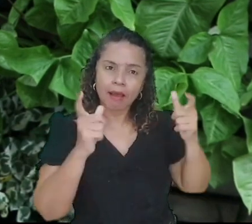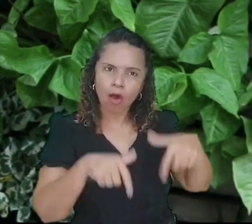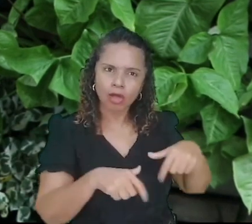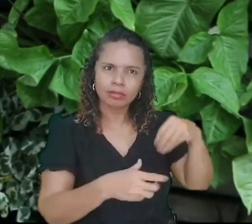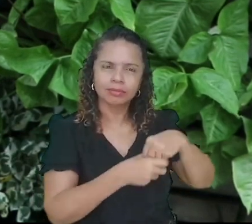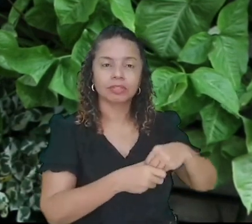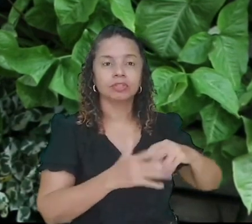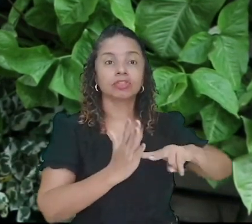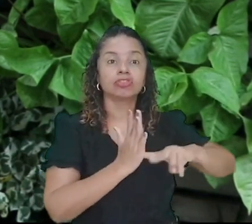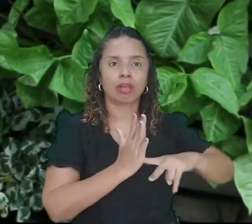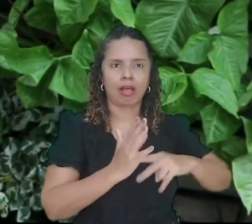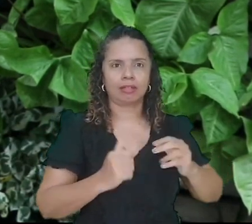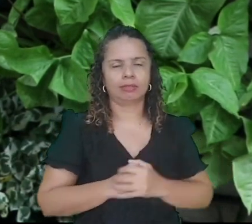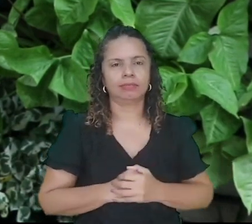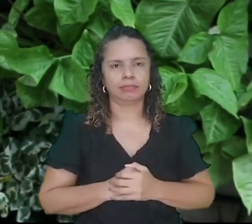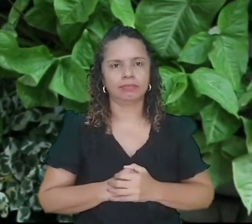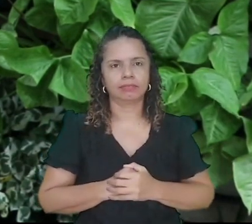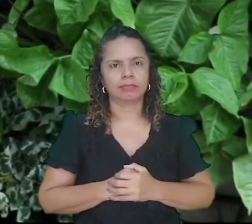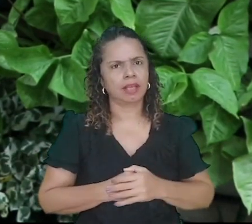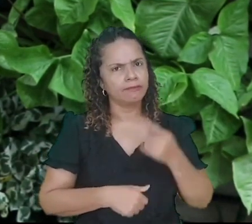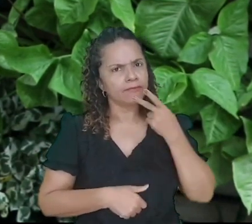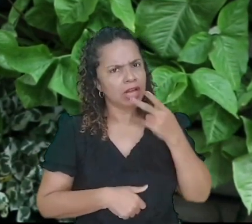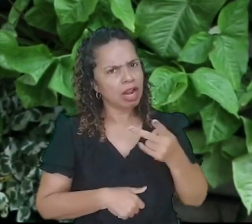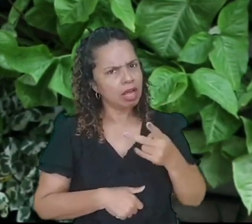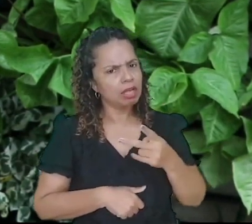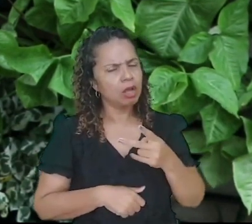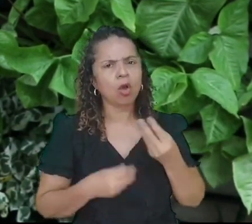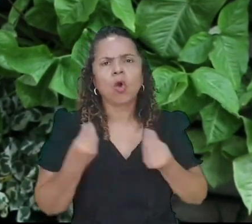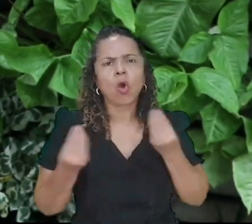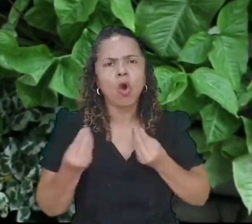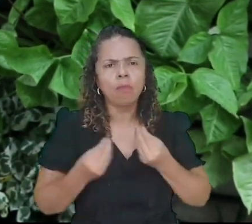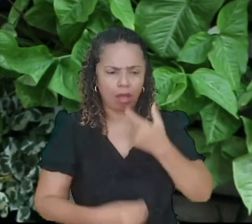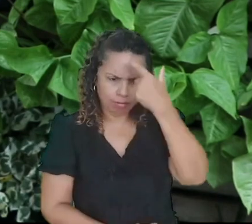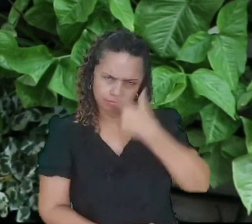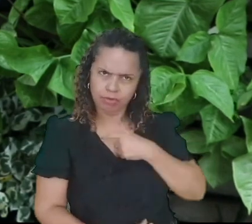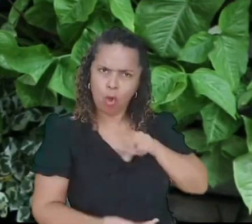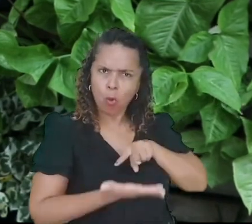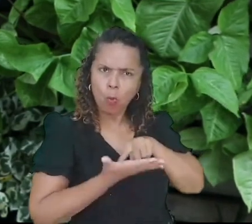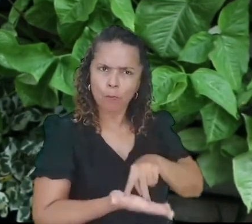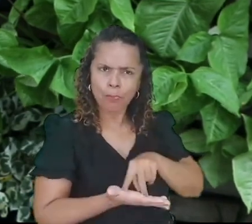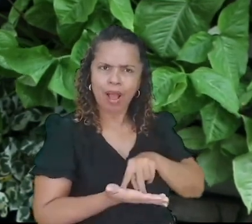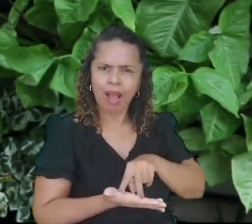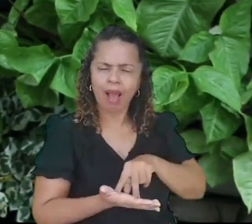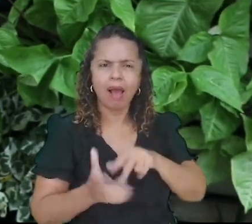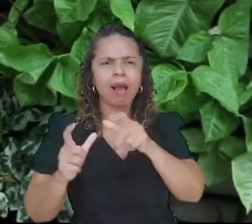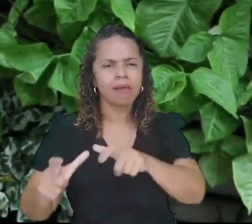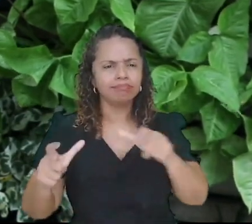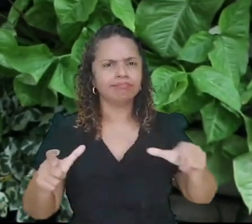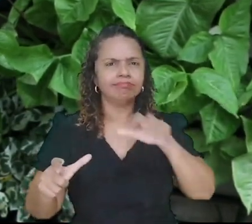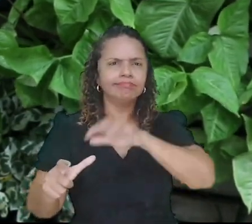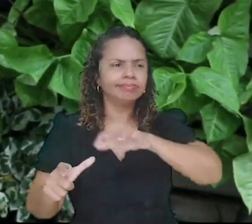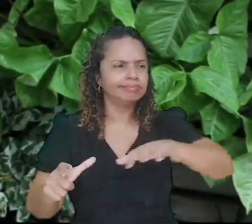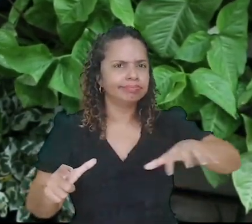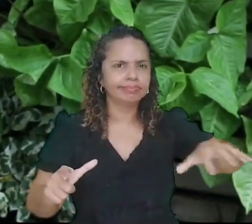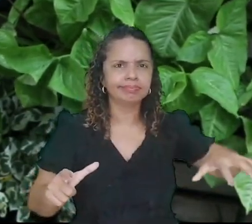sindical, e reforçar sobre como é ser e ocupar esses